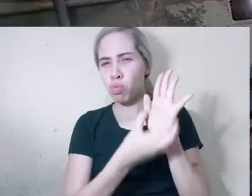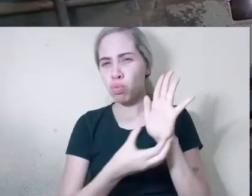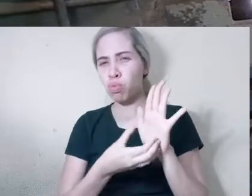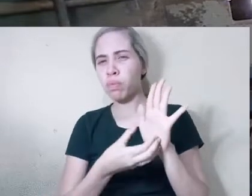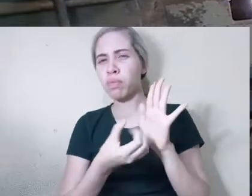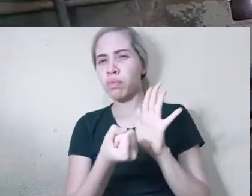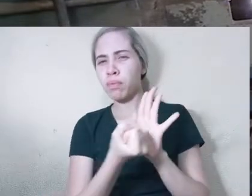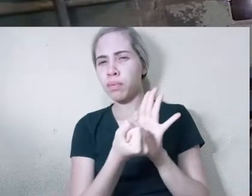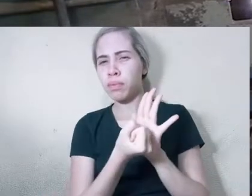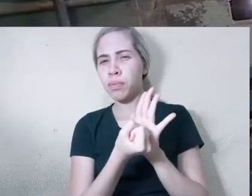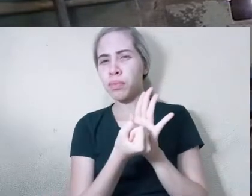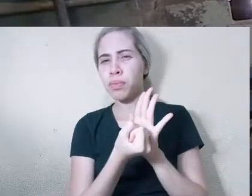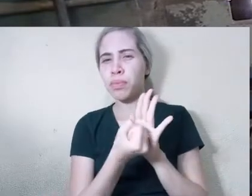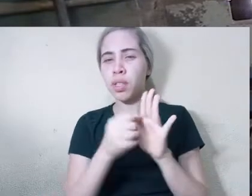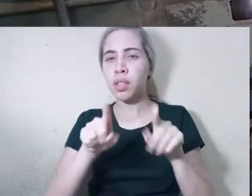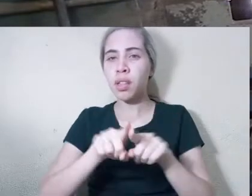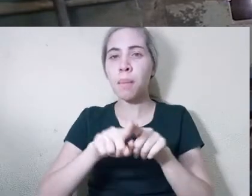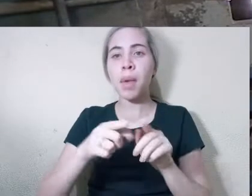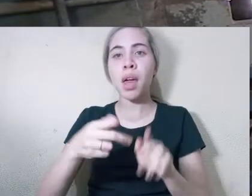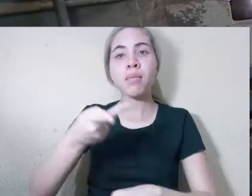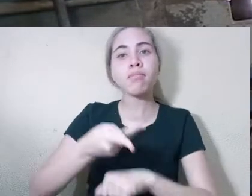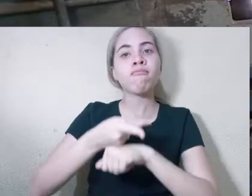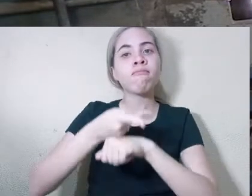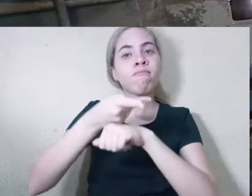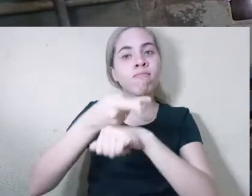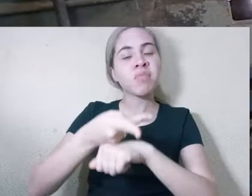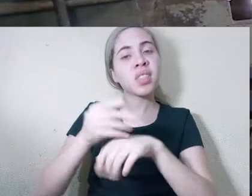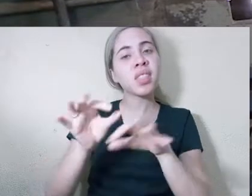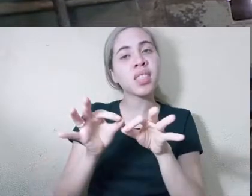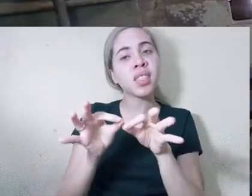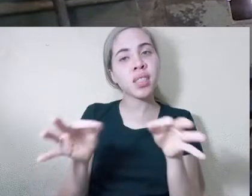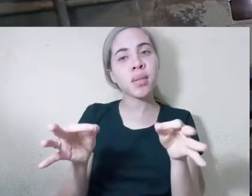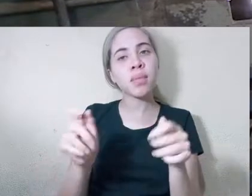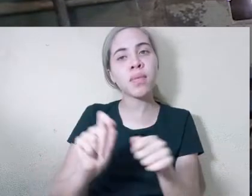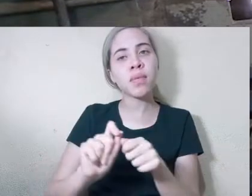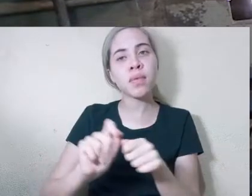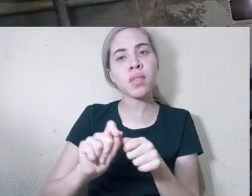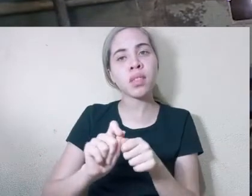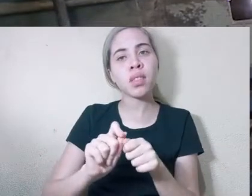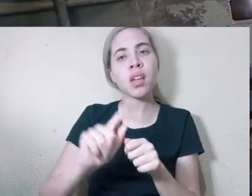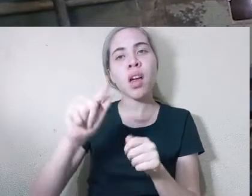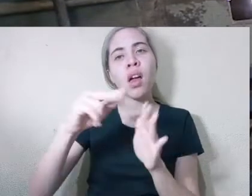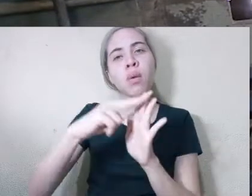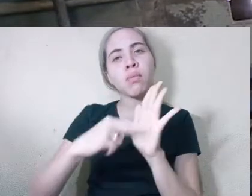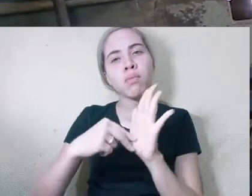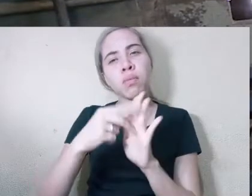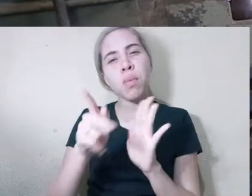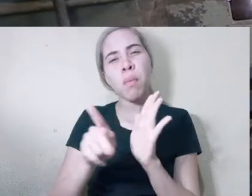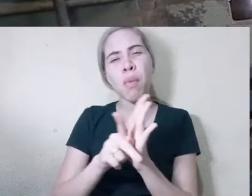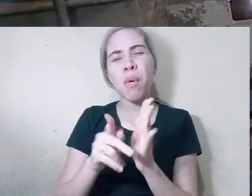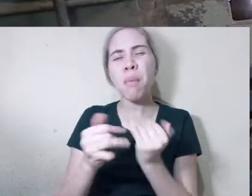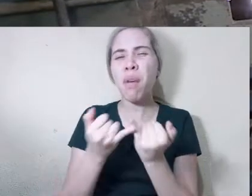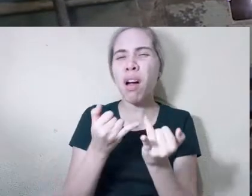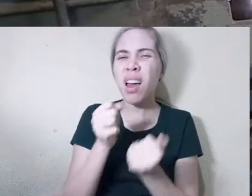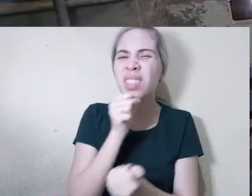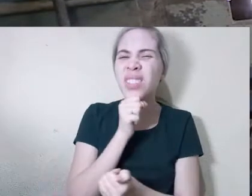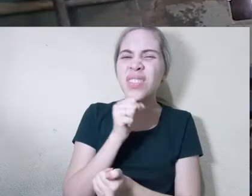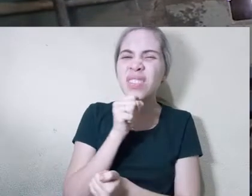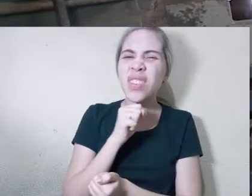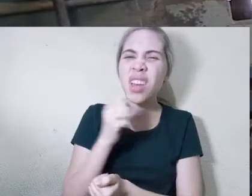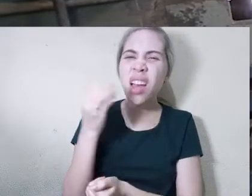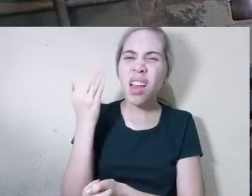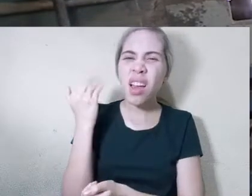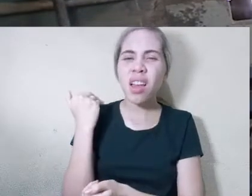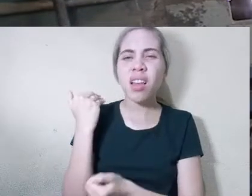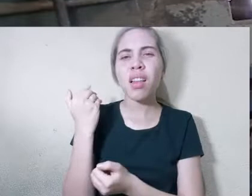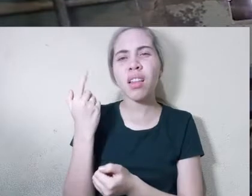eu servi. E esse aqui é um troféu dos mais simples, né, que eu fazia. Esse aqui tá uma pintura envelhecida, né, cor de ouro.